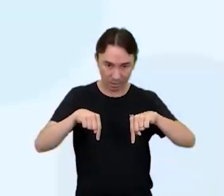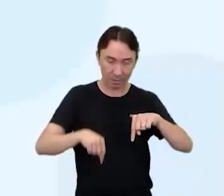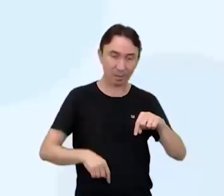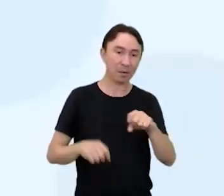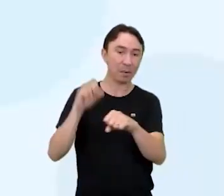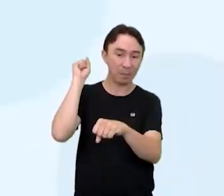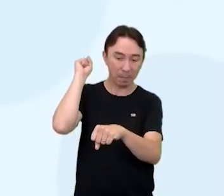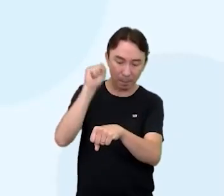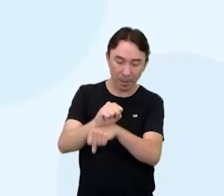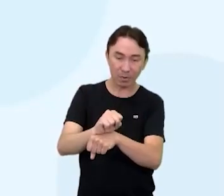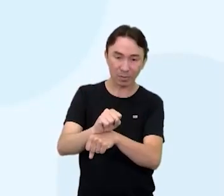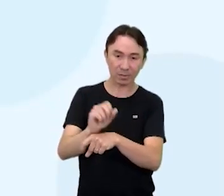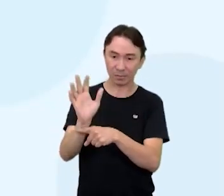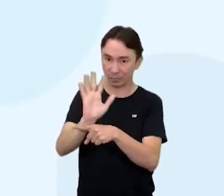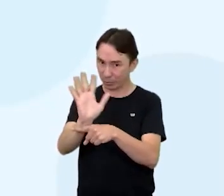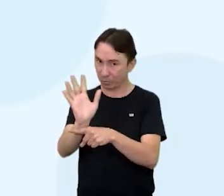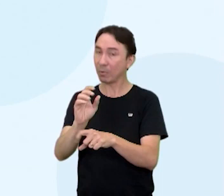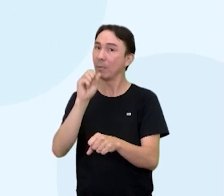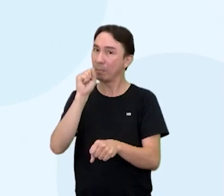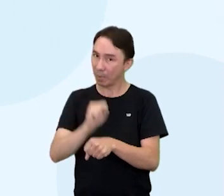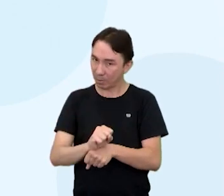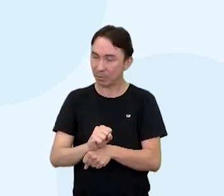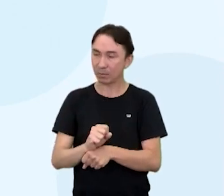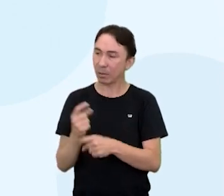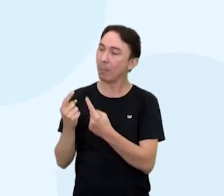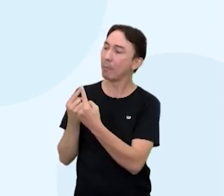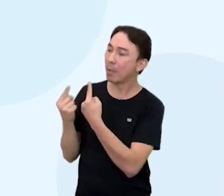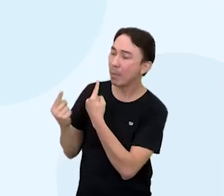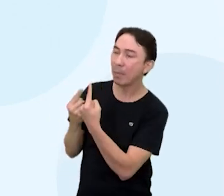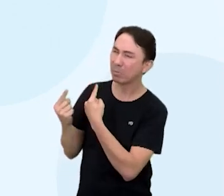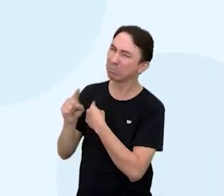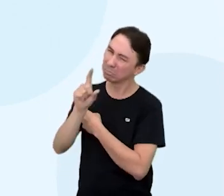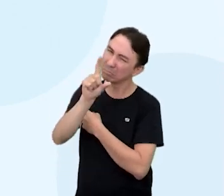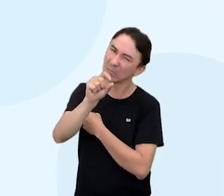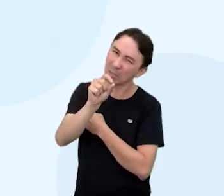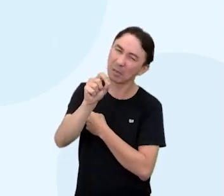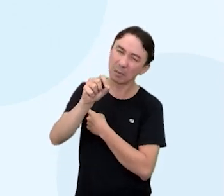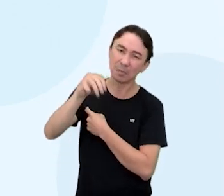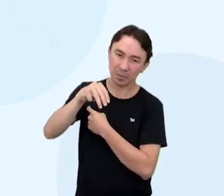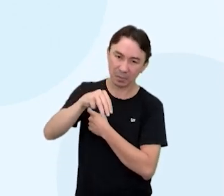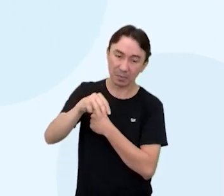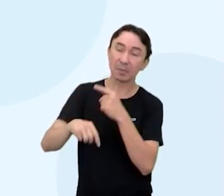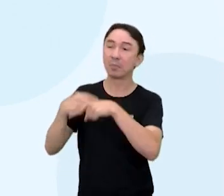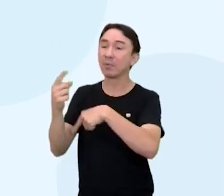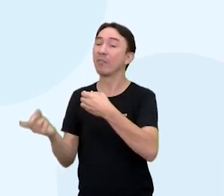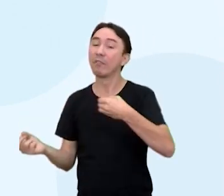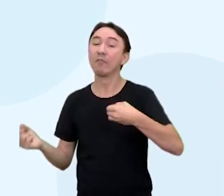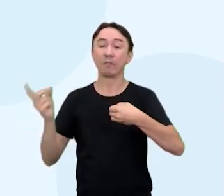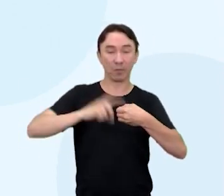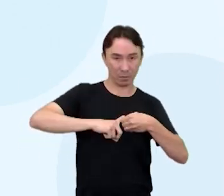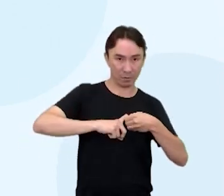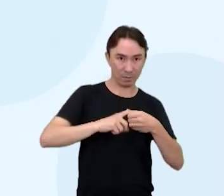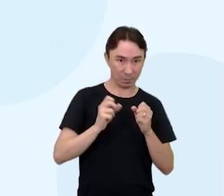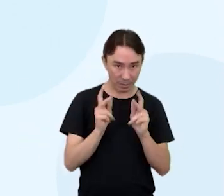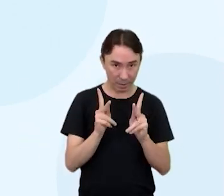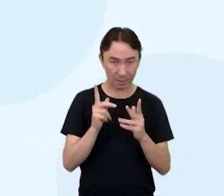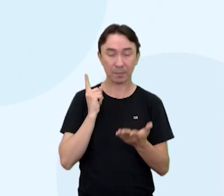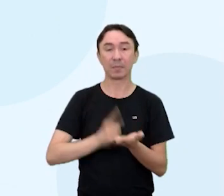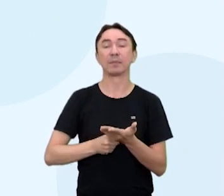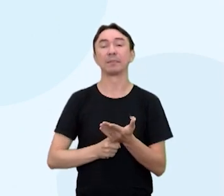tela. Vocês têm total liberdade para discutir, né? Discutam entre aí uns 10 minutinhos e voltem conosco.